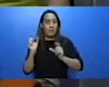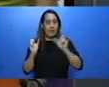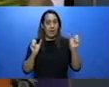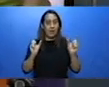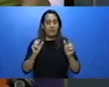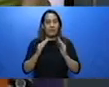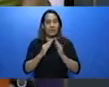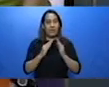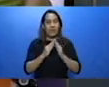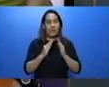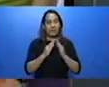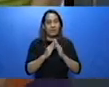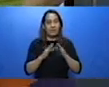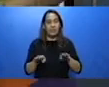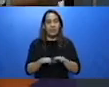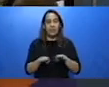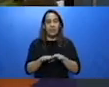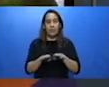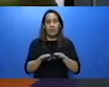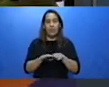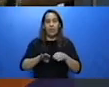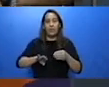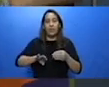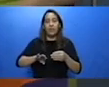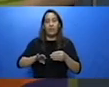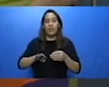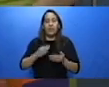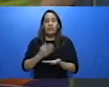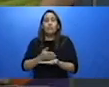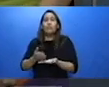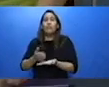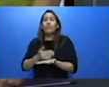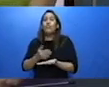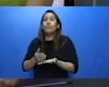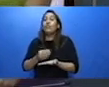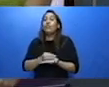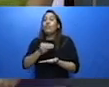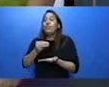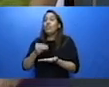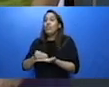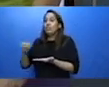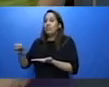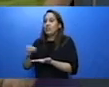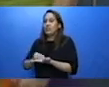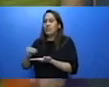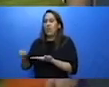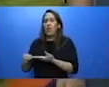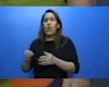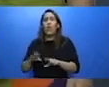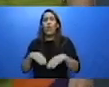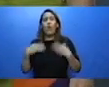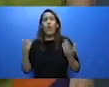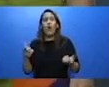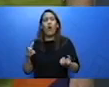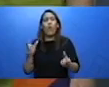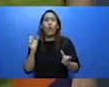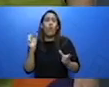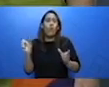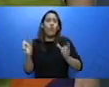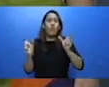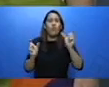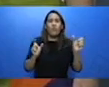e dividir. Então, nós temos que achar agora a melhor frase que mantém os